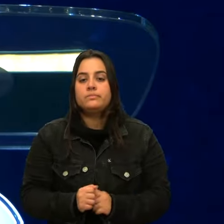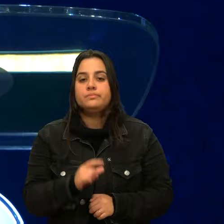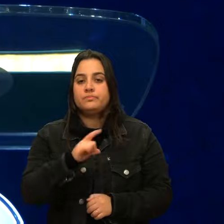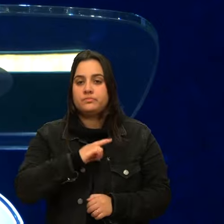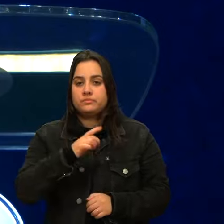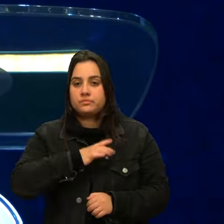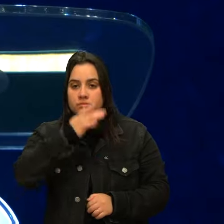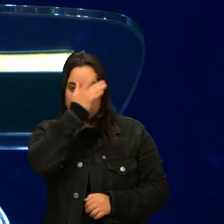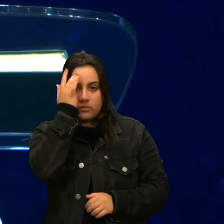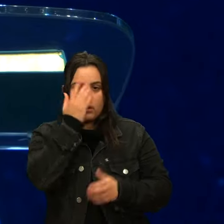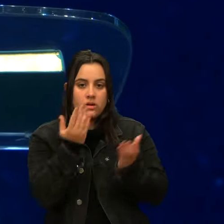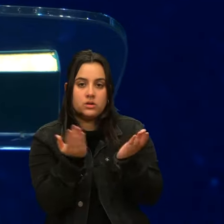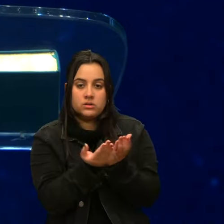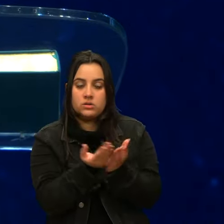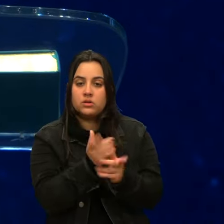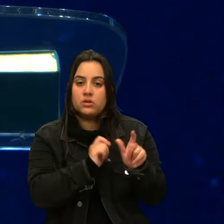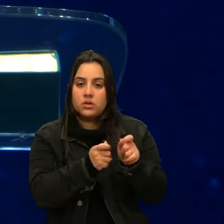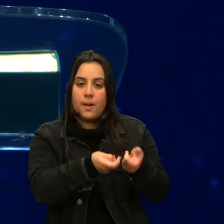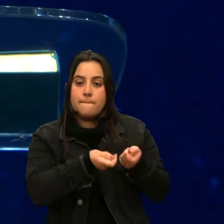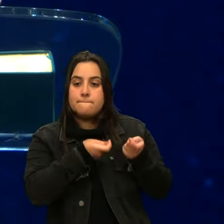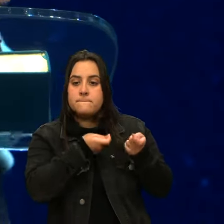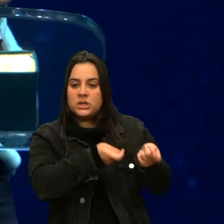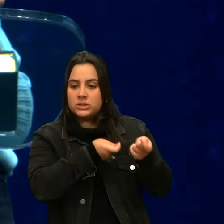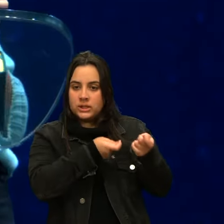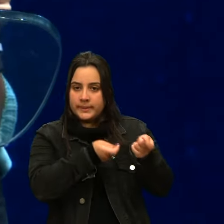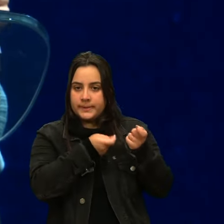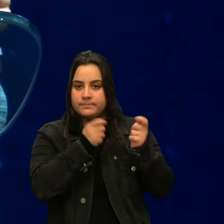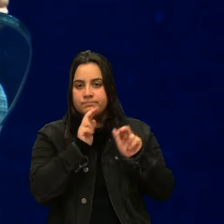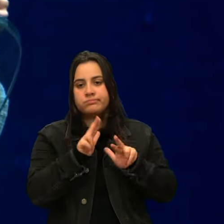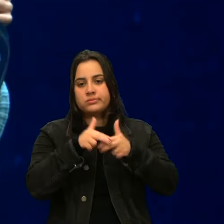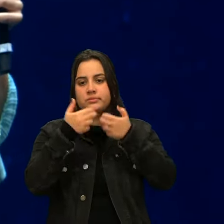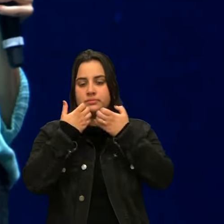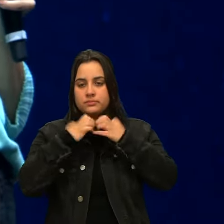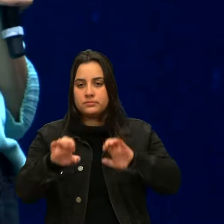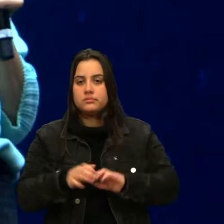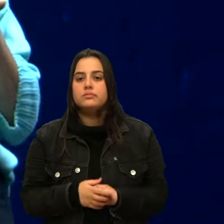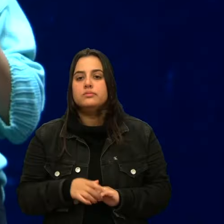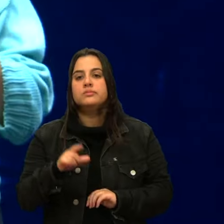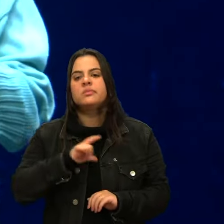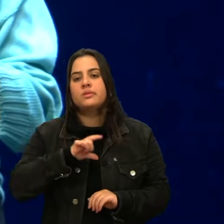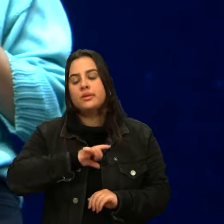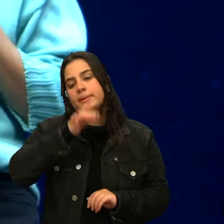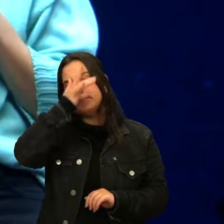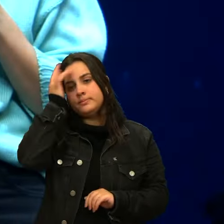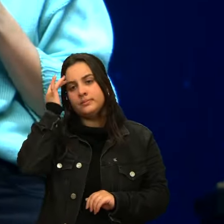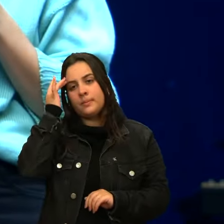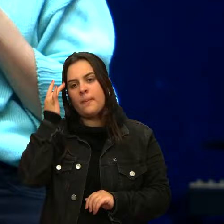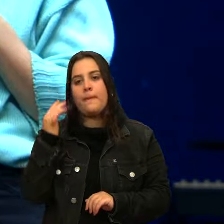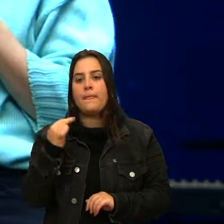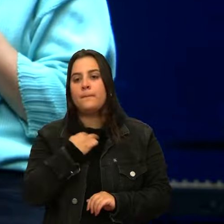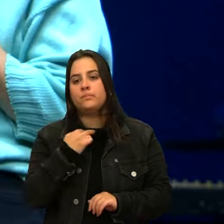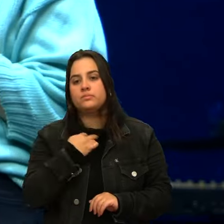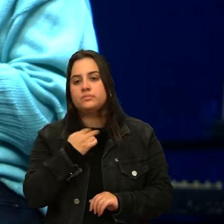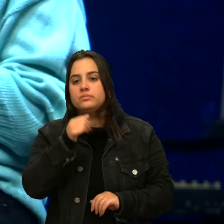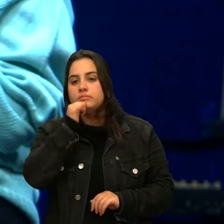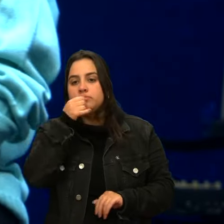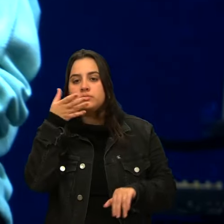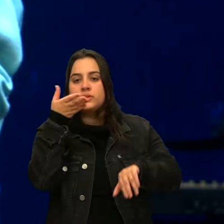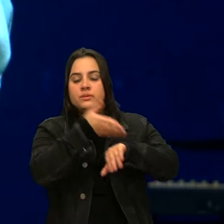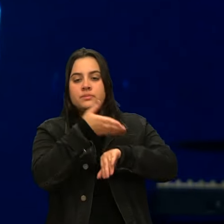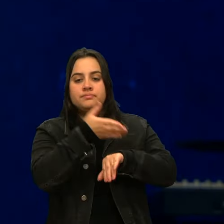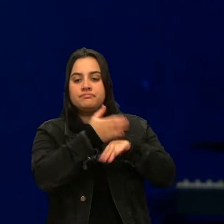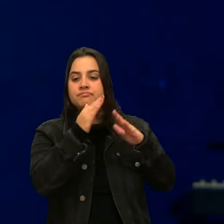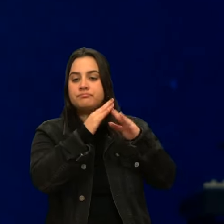cristãos que são perseguidos por causa do Evangelho. Existem muitas pessoas que não podem, assim como a gente aqui no Brasil, frequentar uma